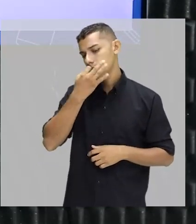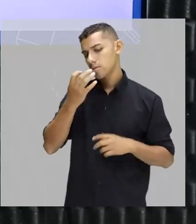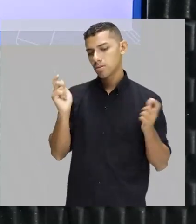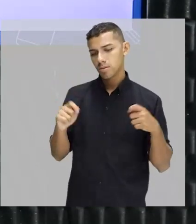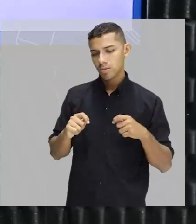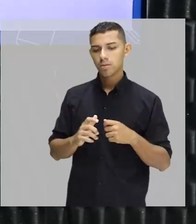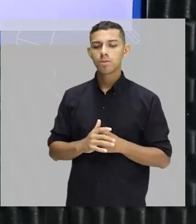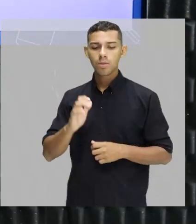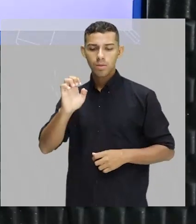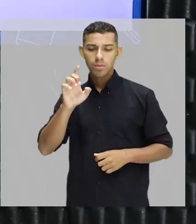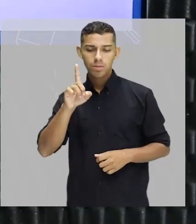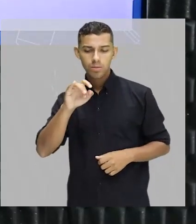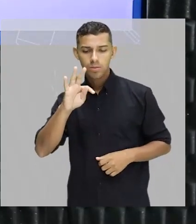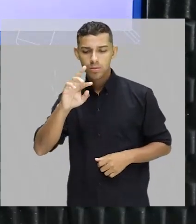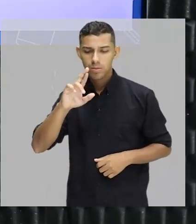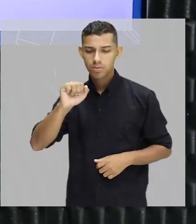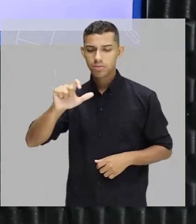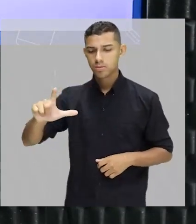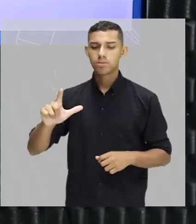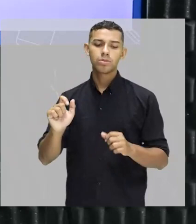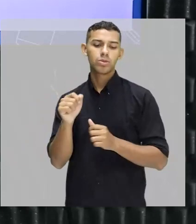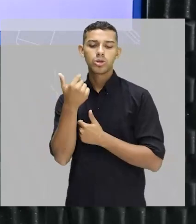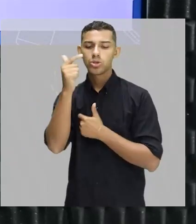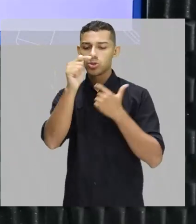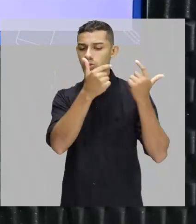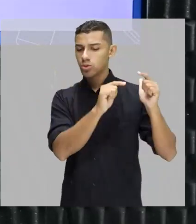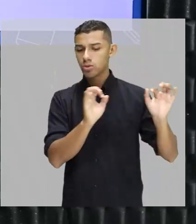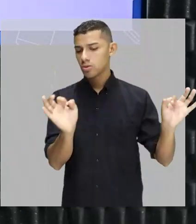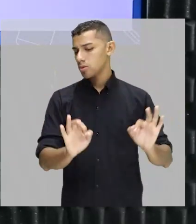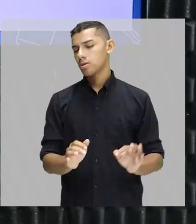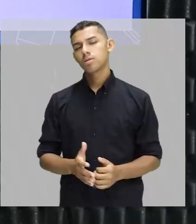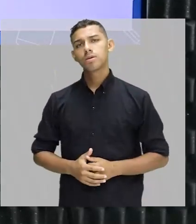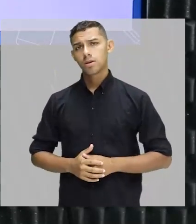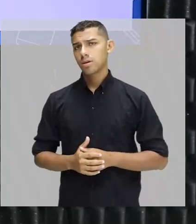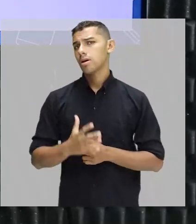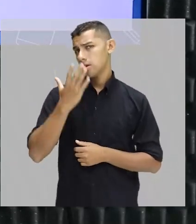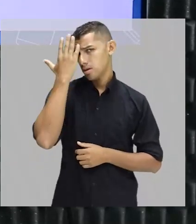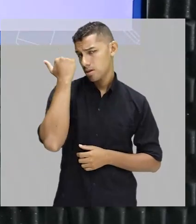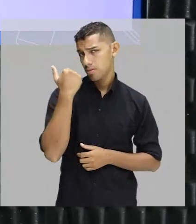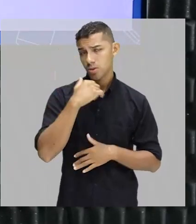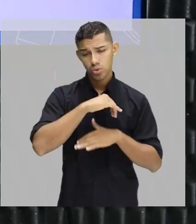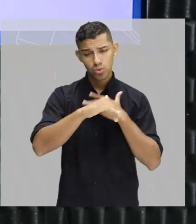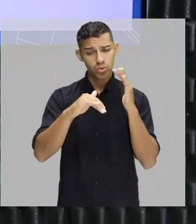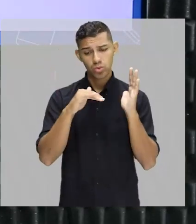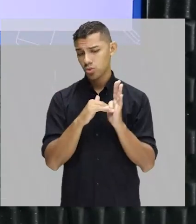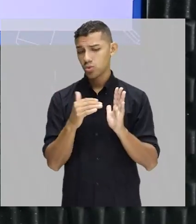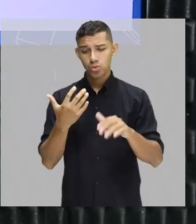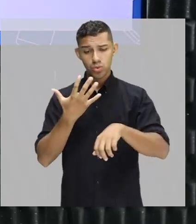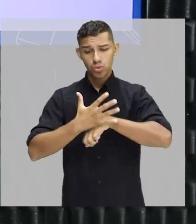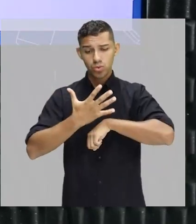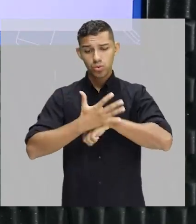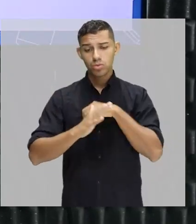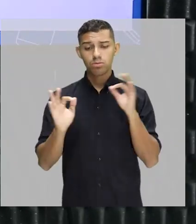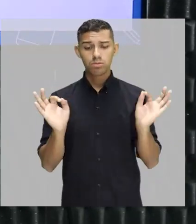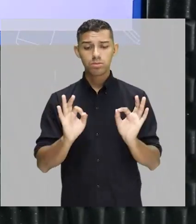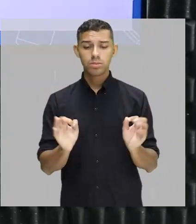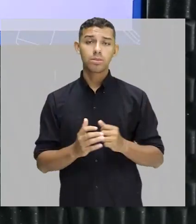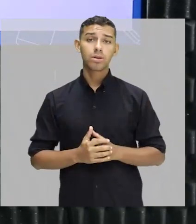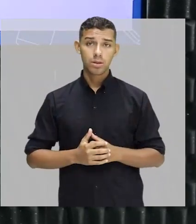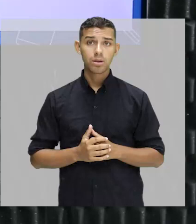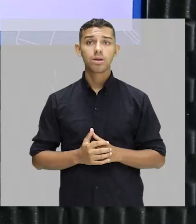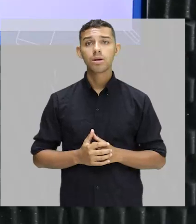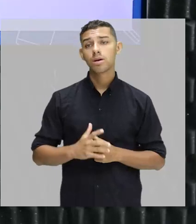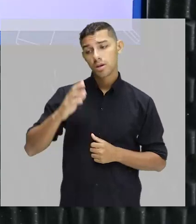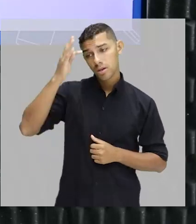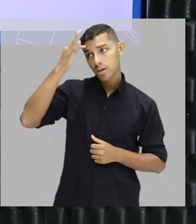o editorial, entre outros. Então, mais uma vez, não adianta vocês saberem tudo isso aqui se vocês não treinarem, porque a teoria é